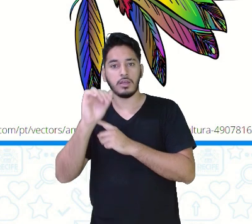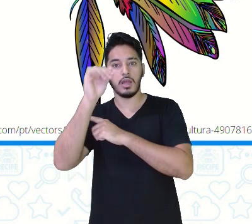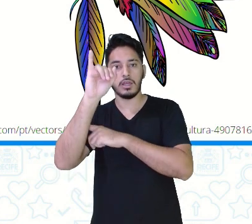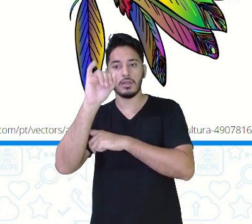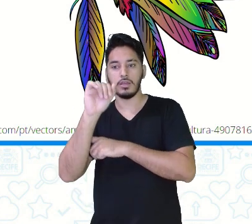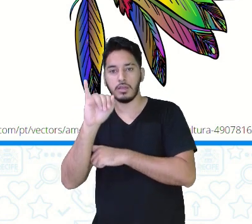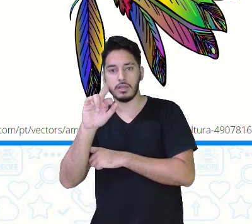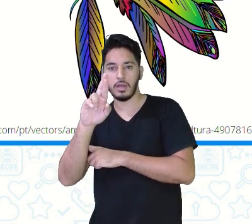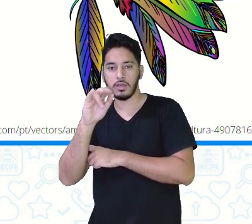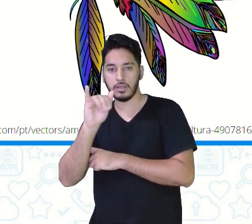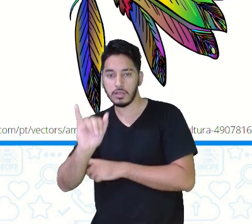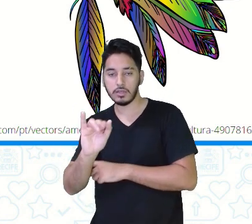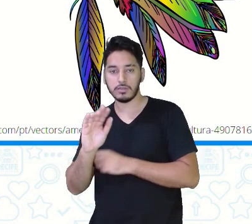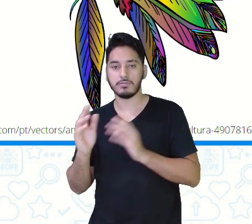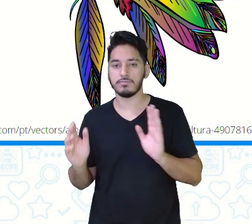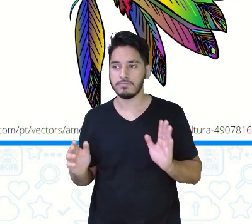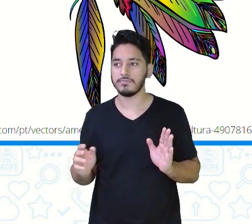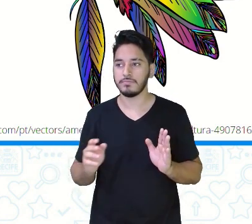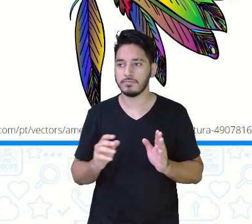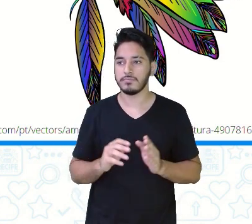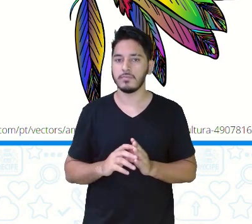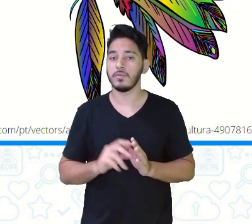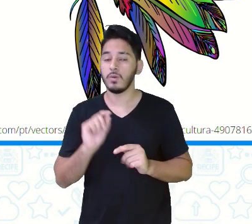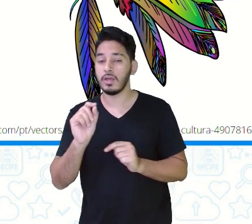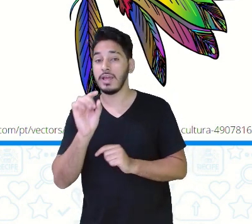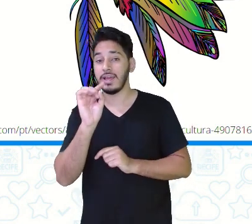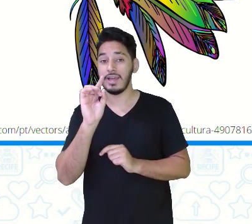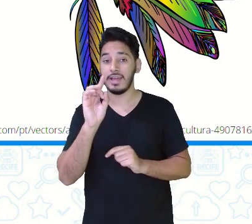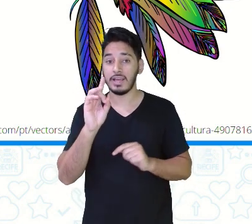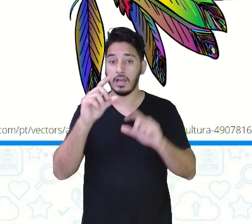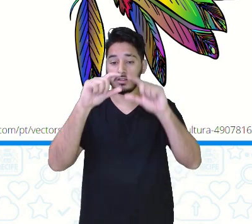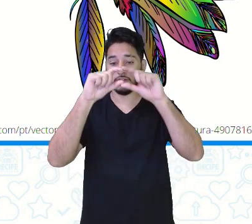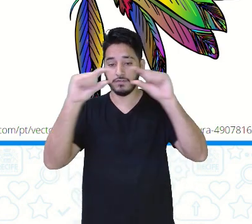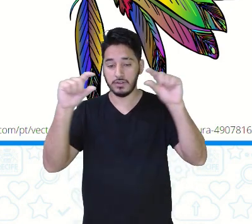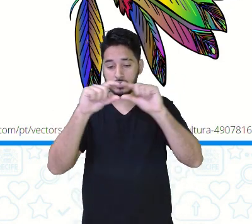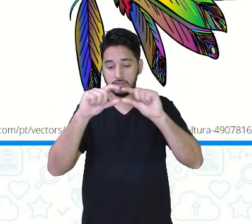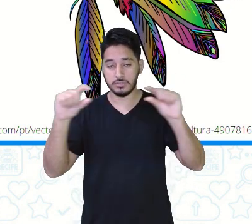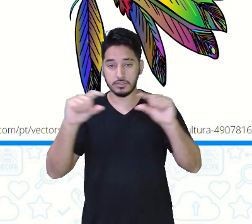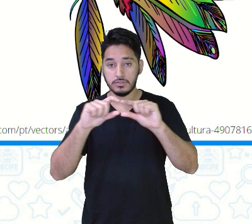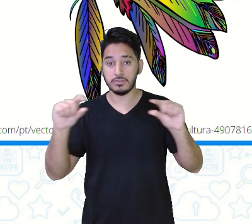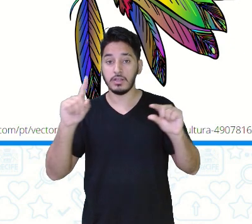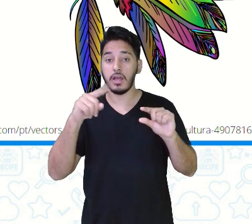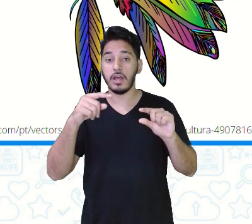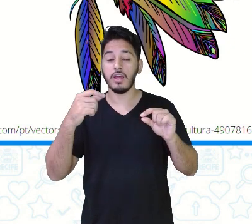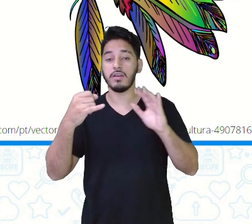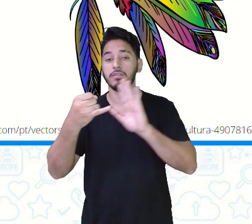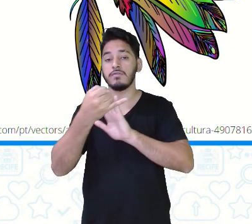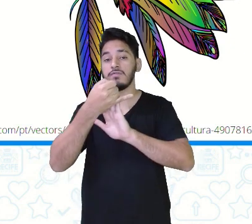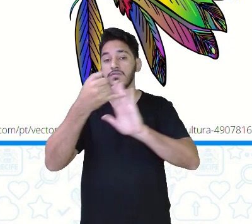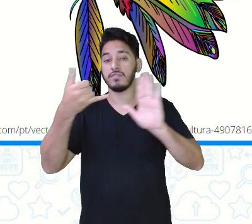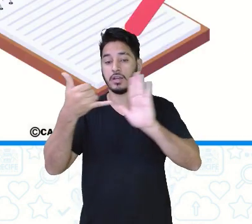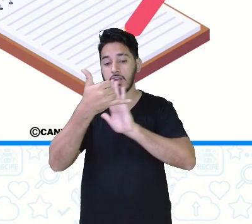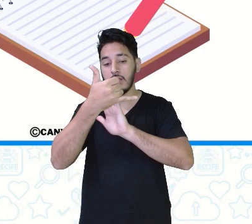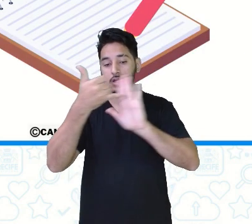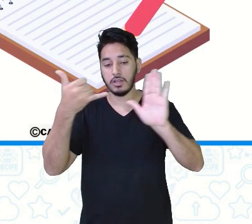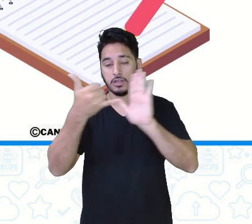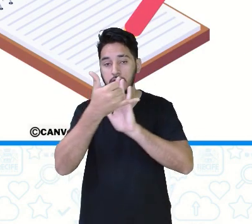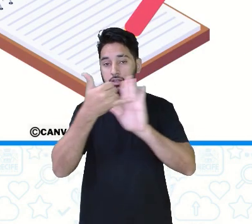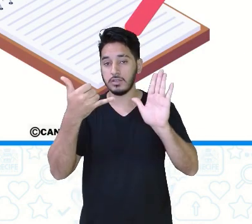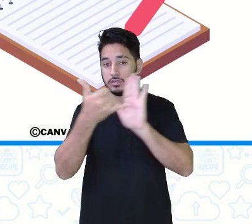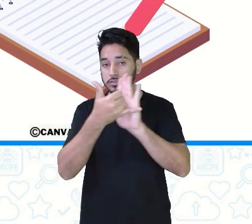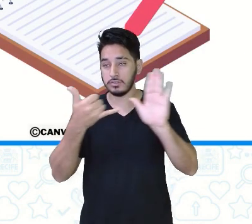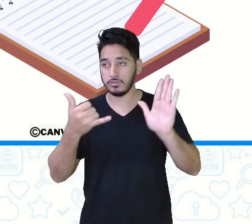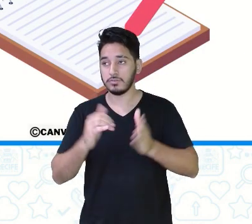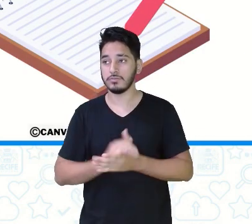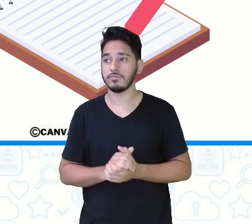muito parecidos. Destaque também para cada frase que a gente falou, que a gente chama de versos, tá certo? Não esqueça esse